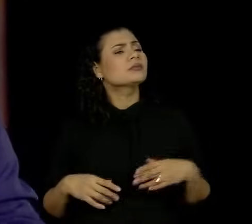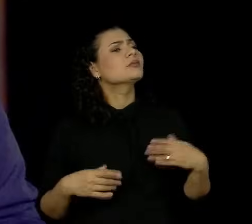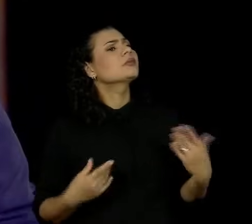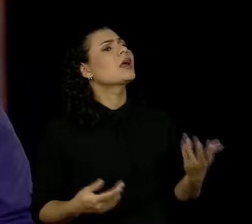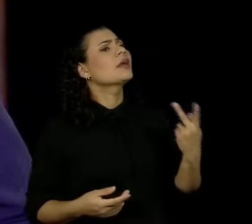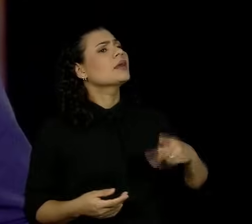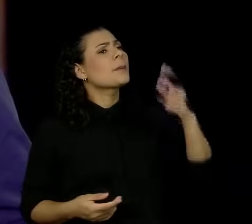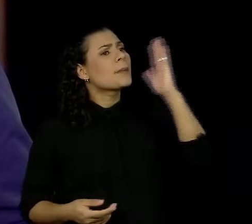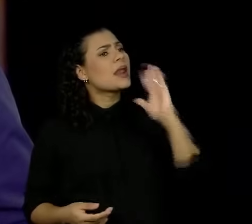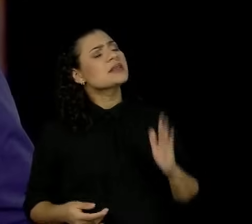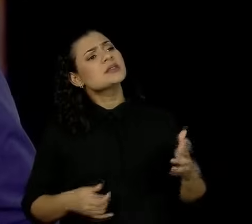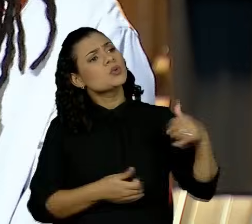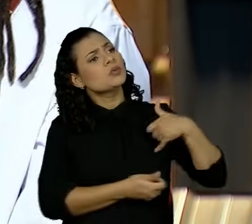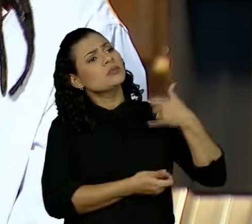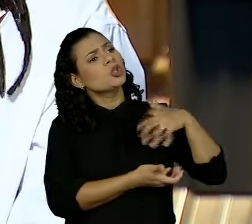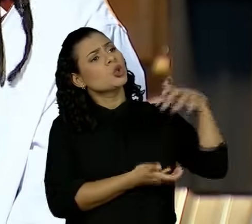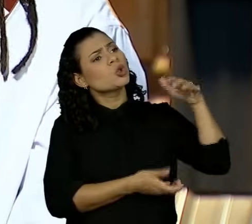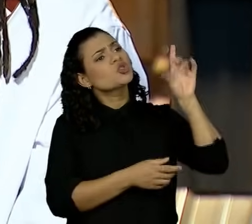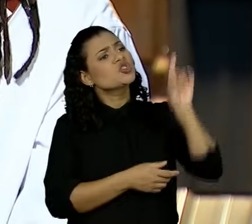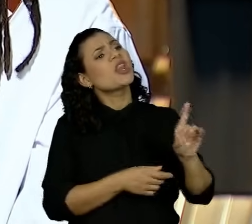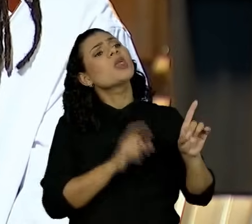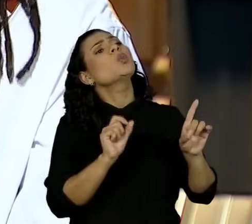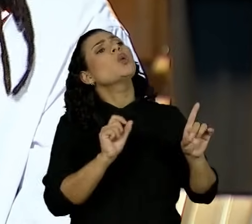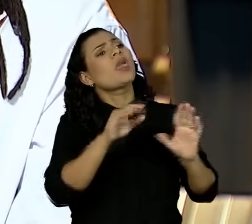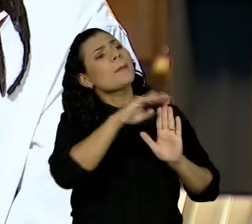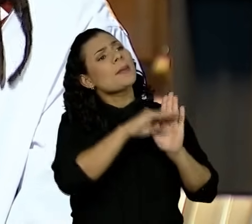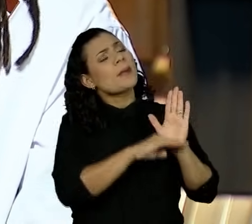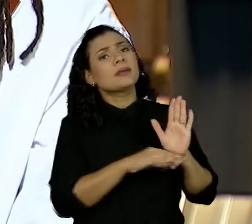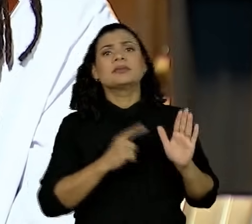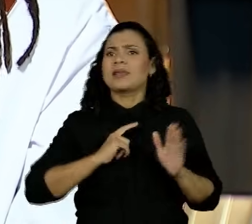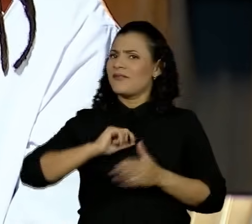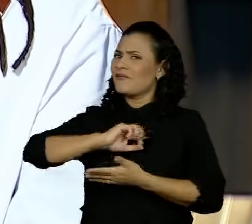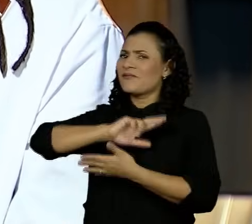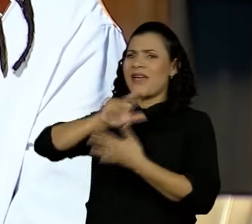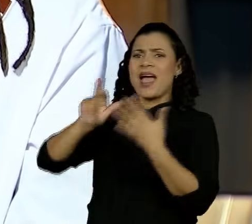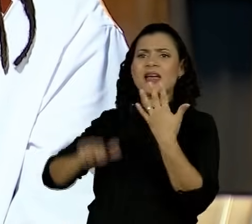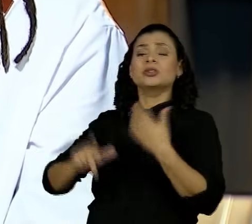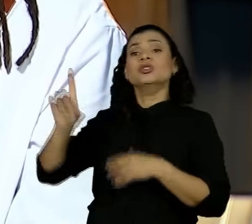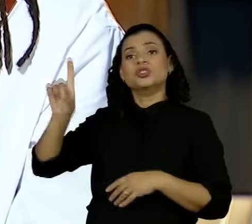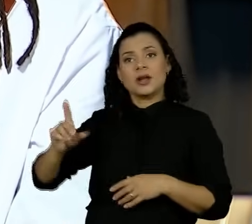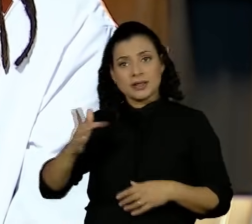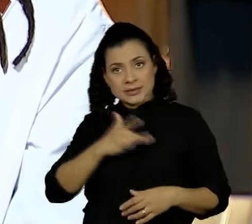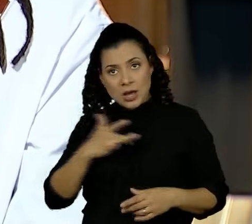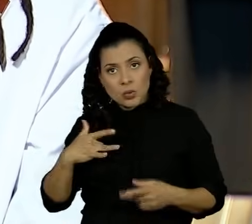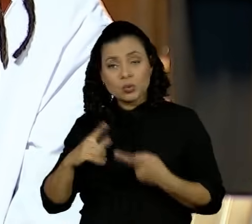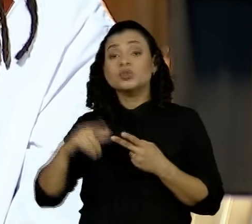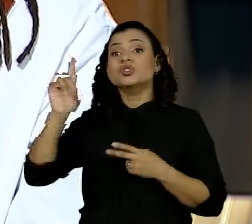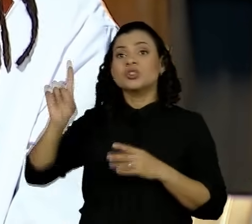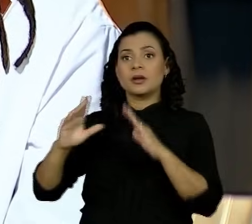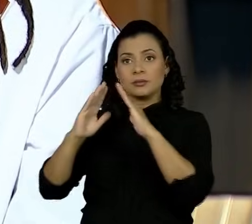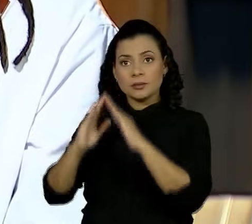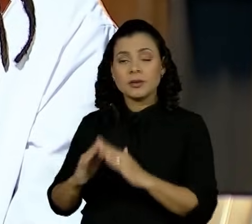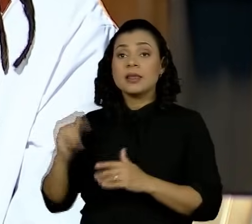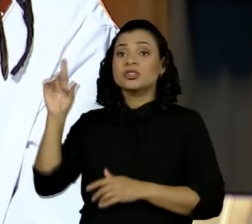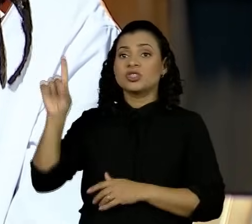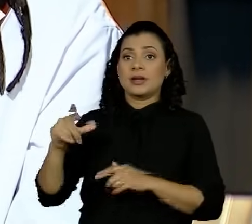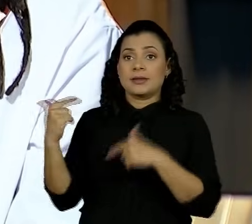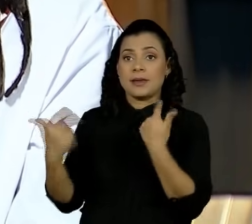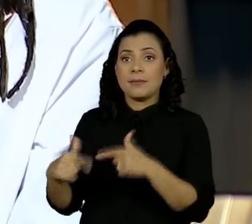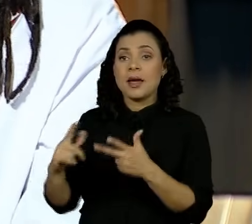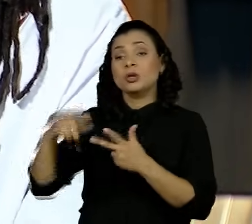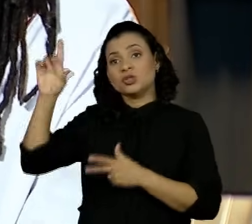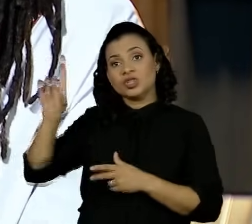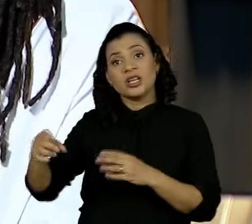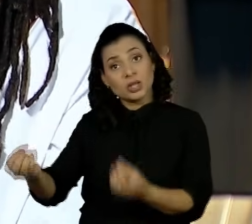os direitos dos idosos? São vários. Mas assim, eu posso falar que é direito à saúde, direito à moradia, direito ao trabalho, à